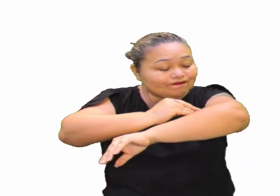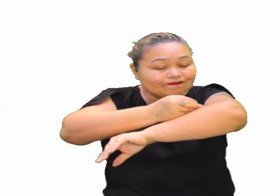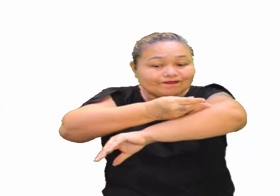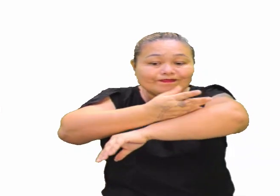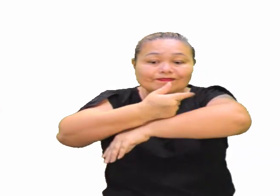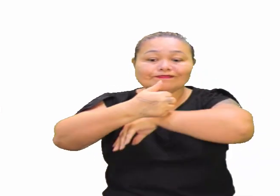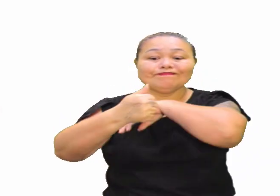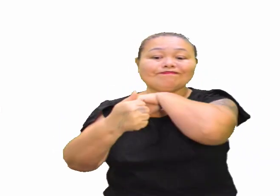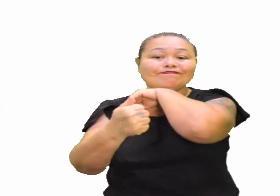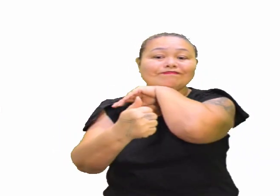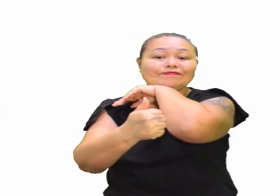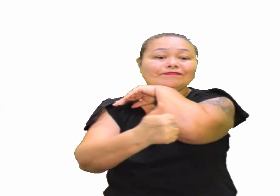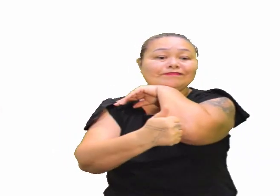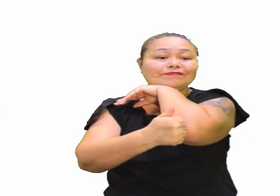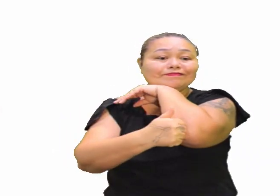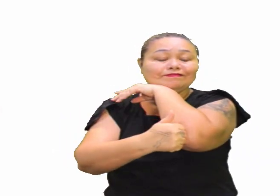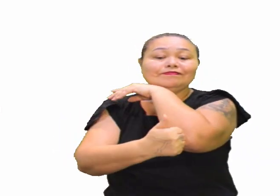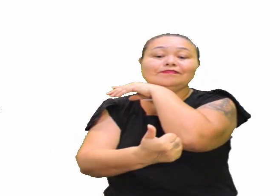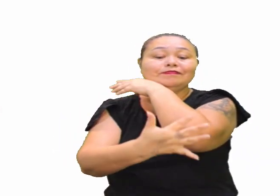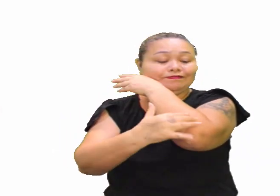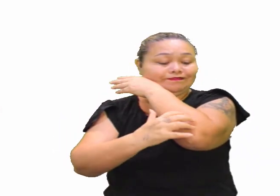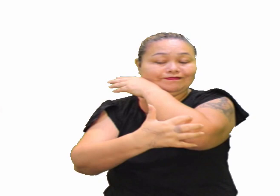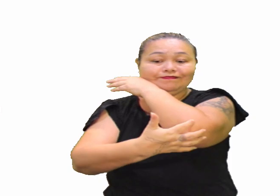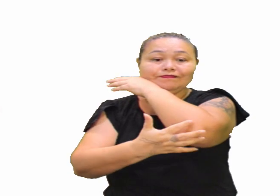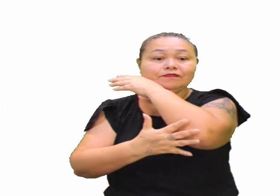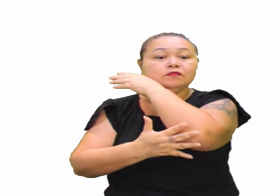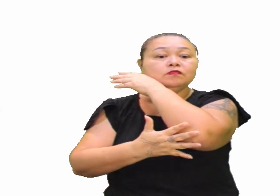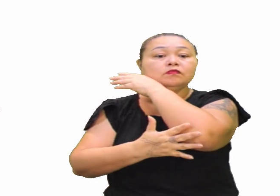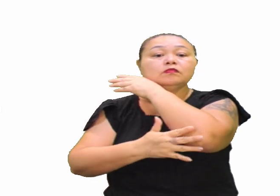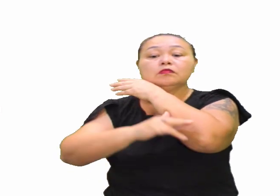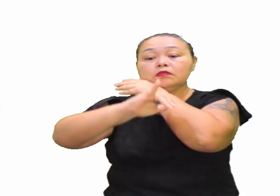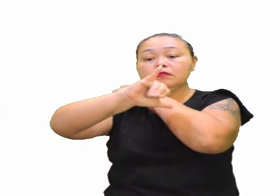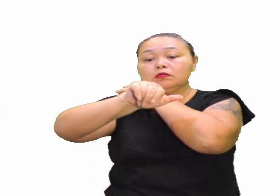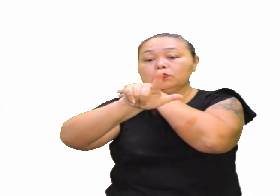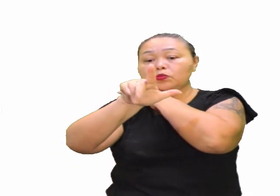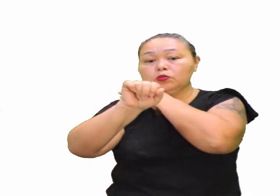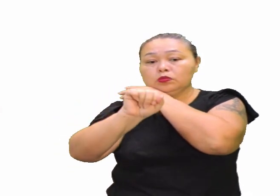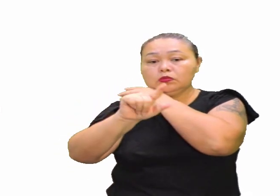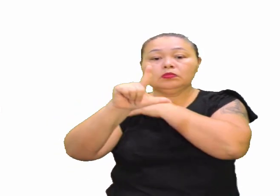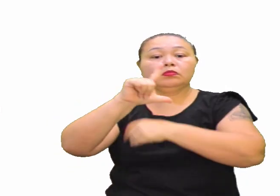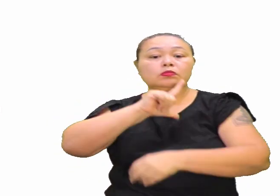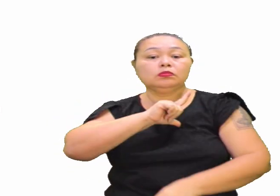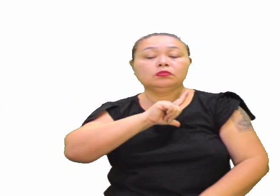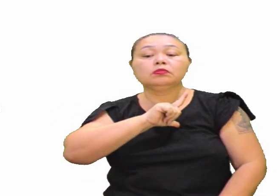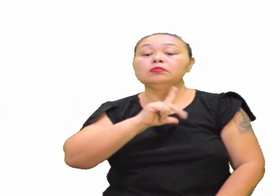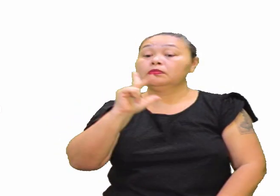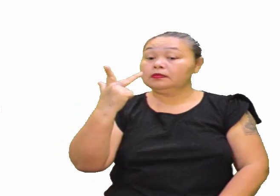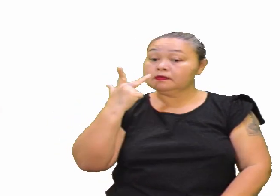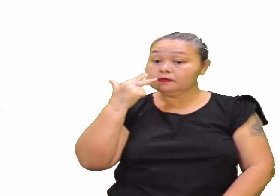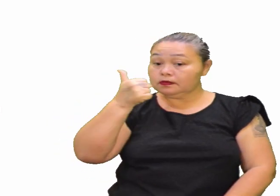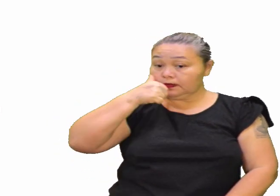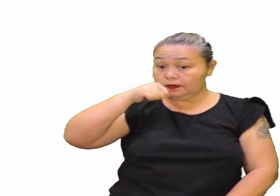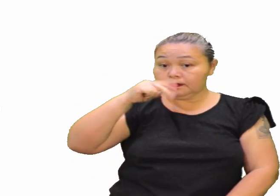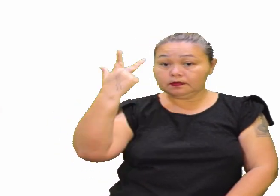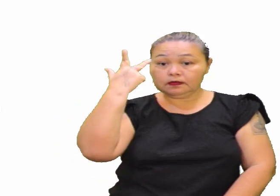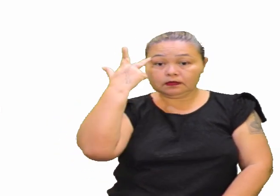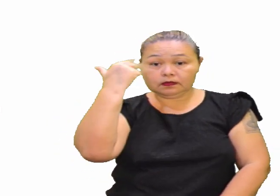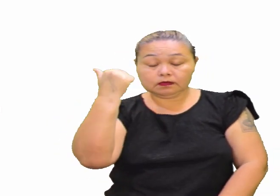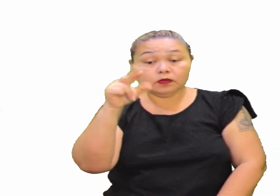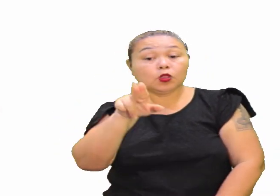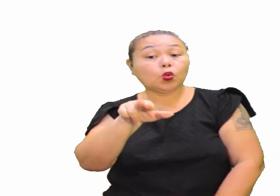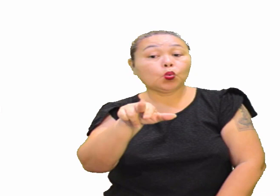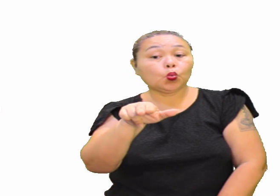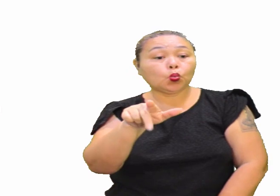ao processo genético de, pessoal, interação gênica. Esse processo